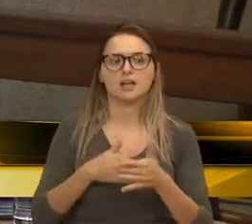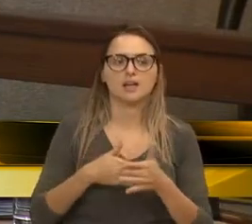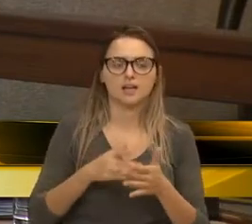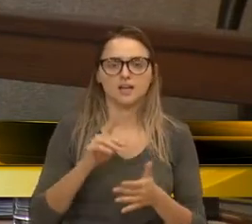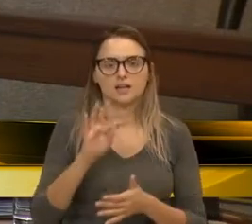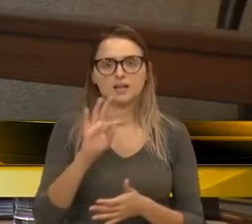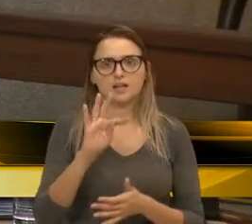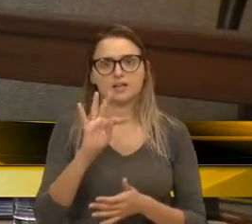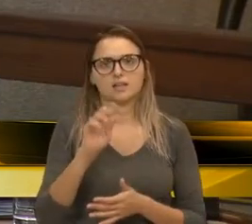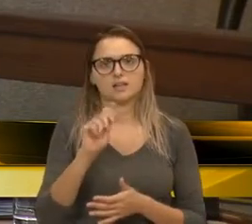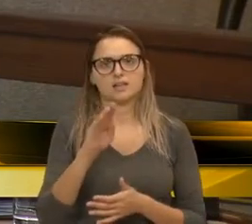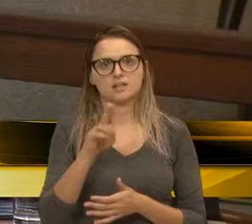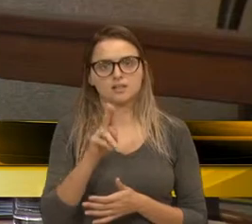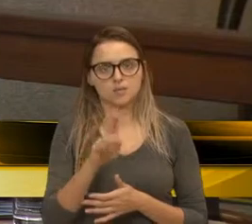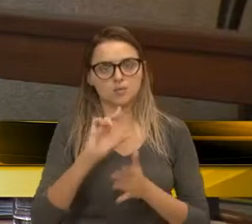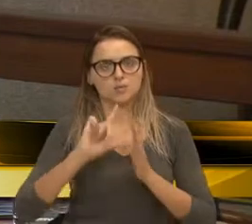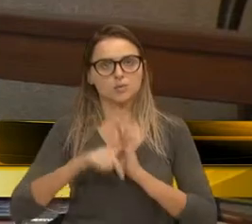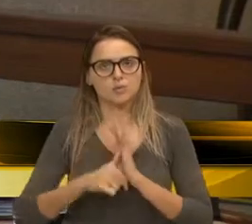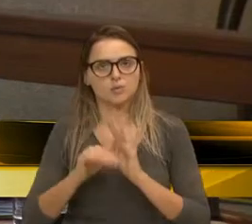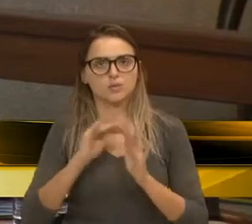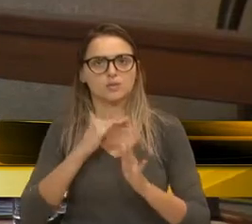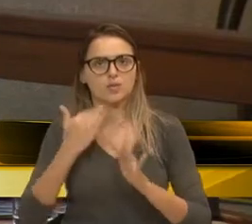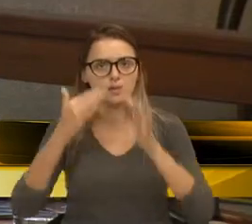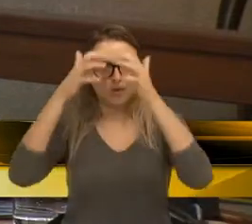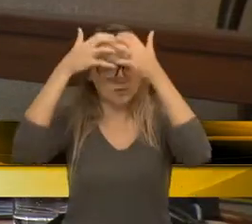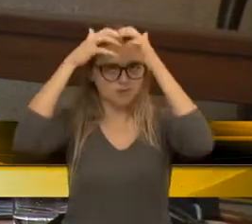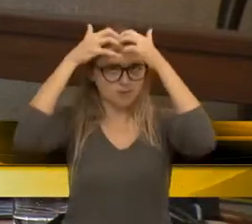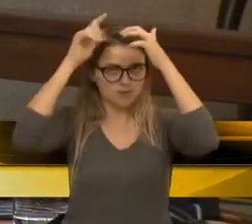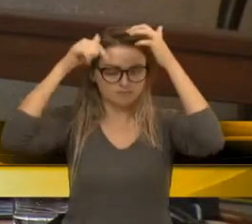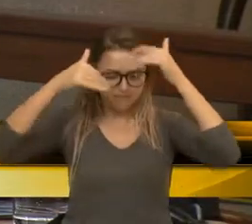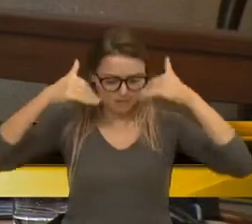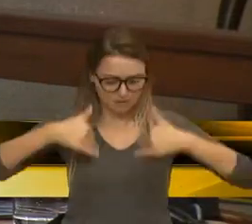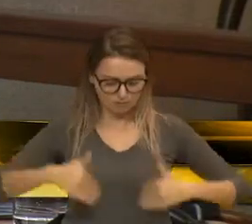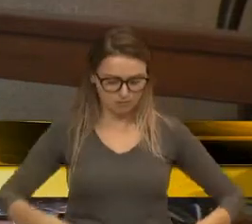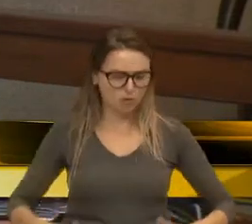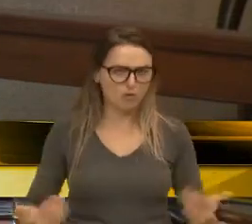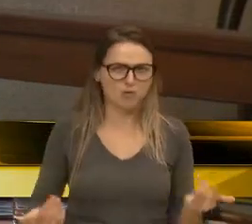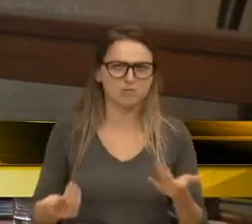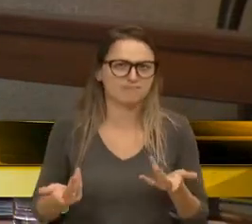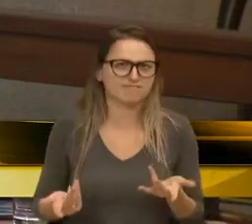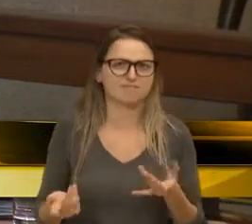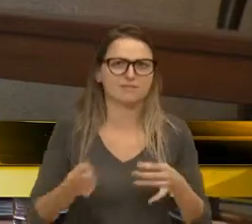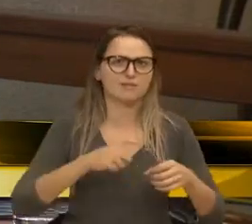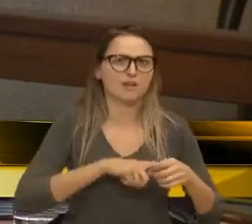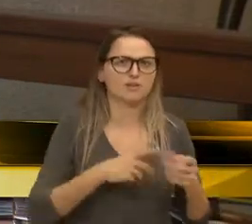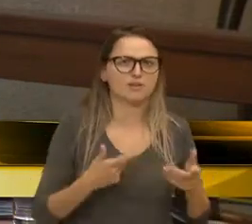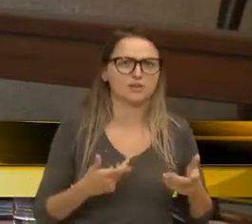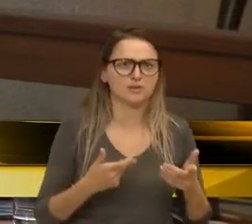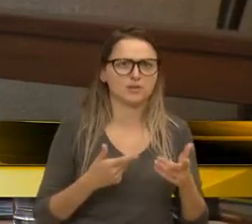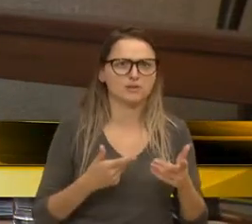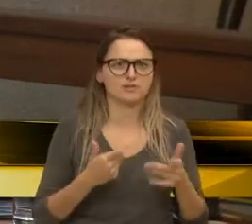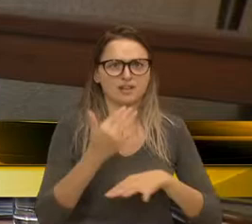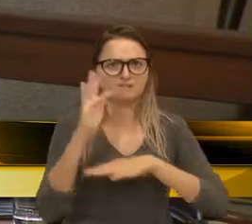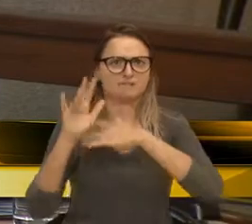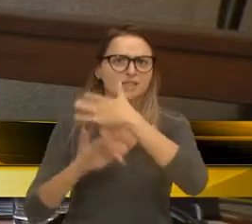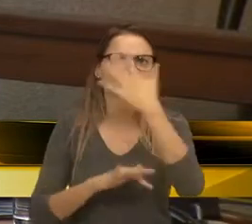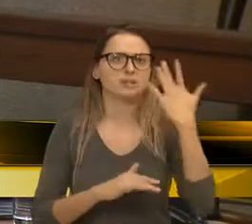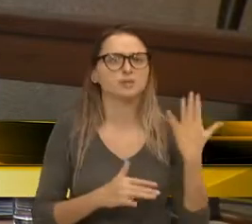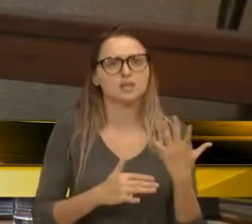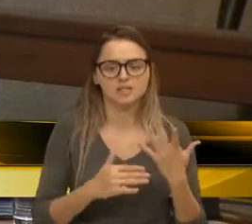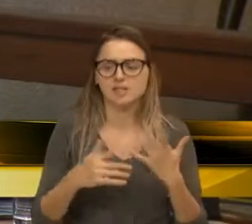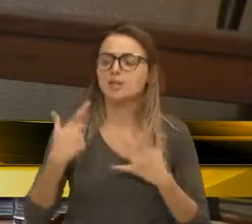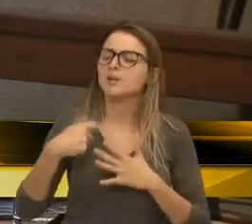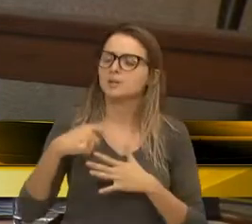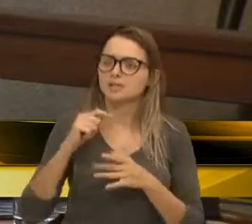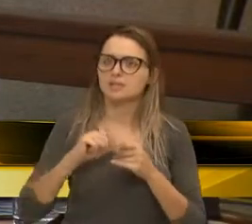o corpo, depois da morte cerebral, é uma matéria que vai retornar da onde ela foi extraída do meio ambiente. Então, por que não